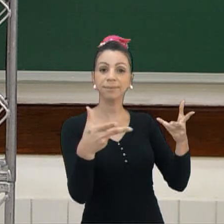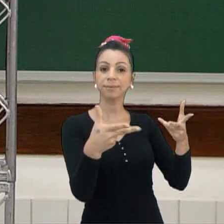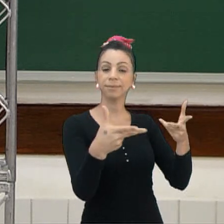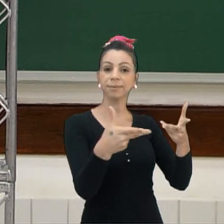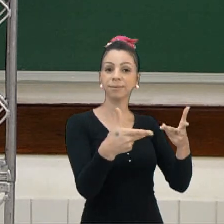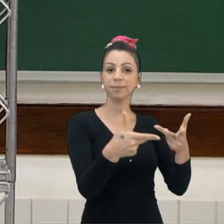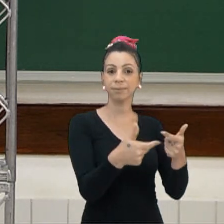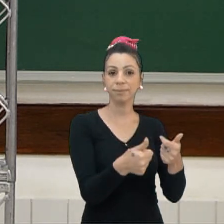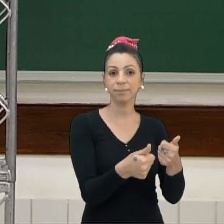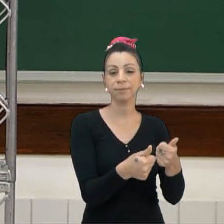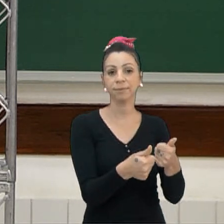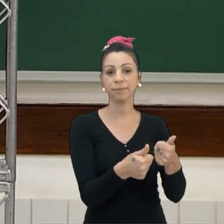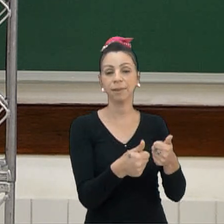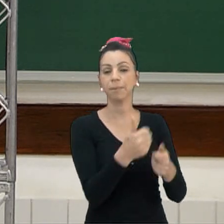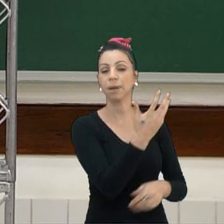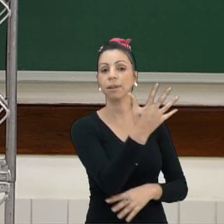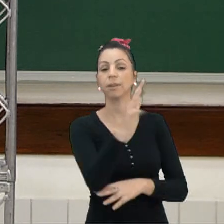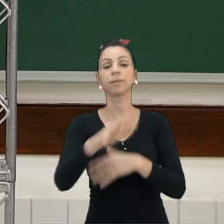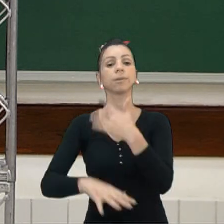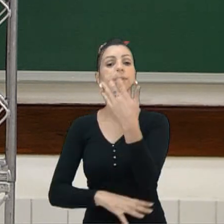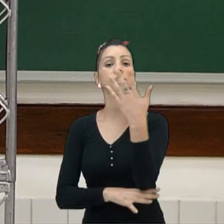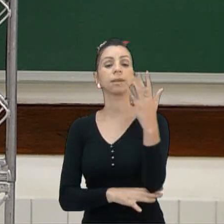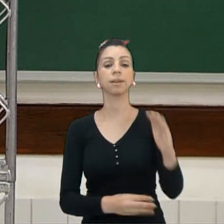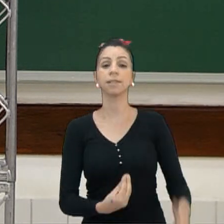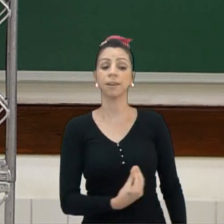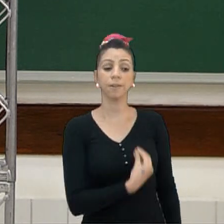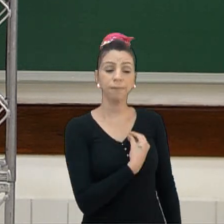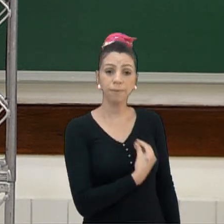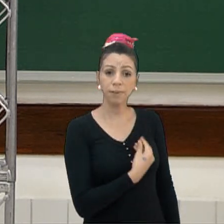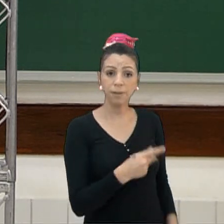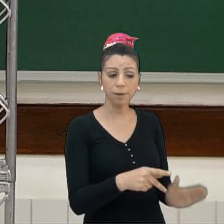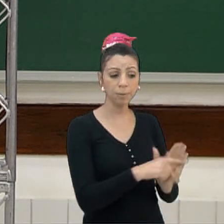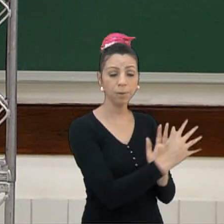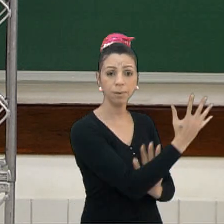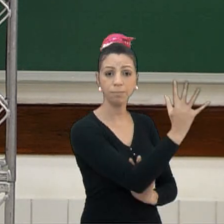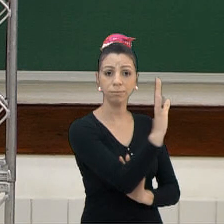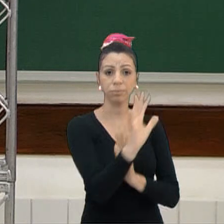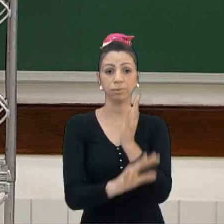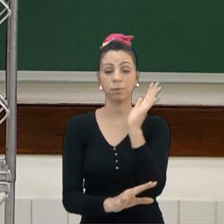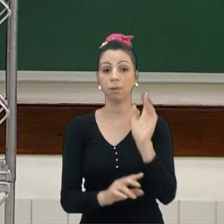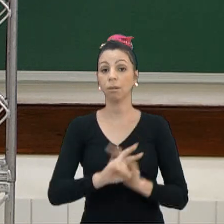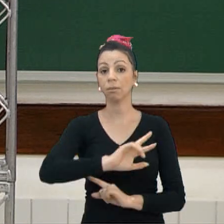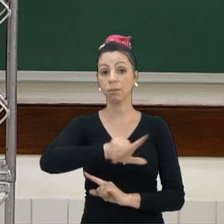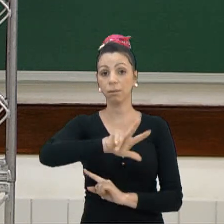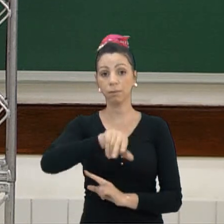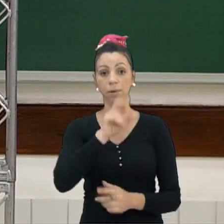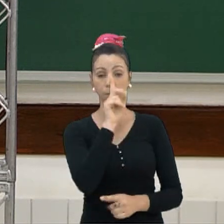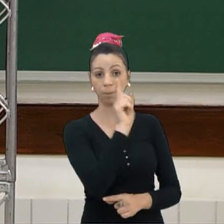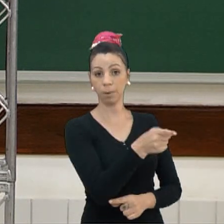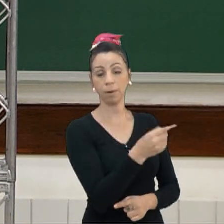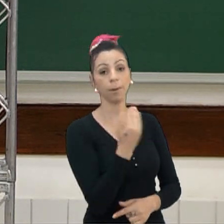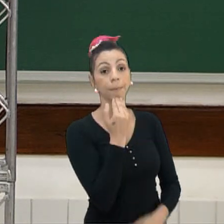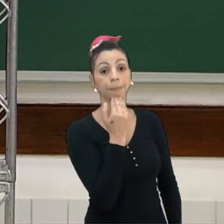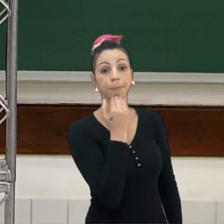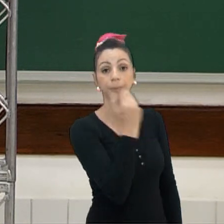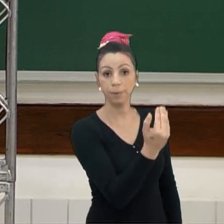lá pela natureza, viva essa natureza. Não é uma ordem, é um pedido. Estão